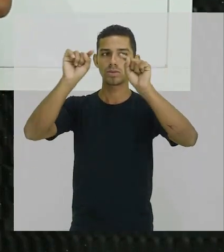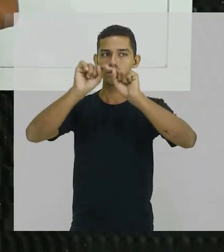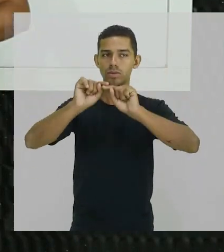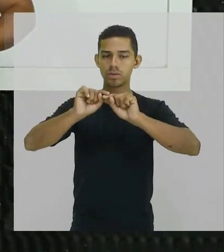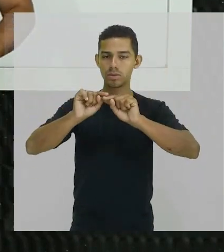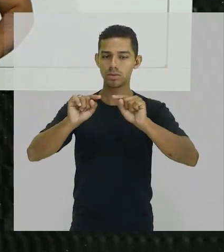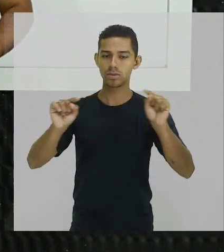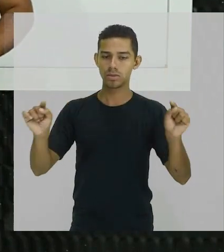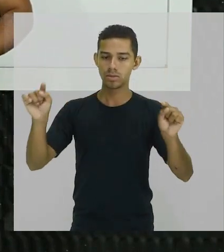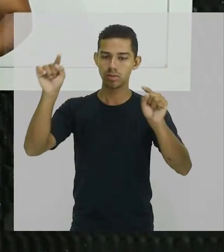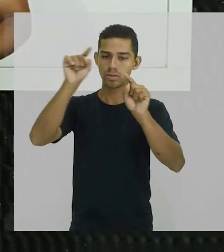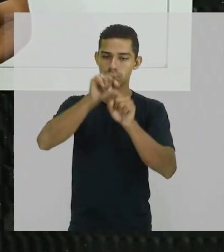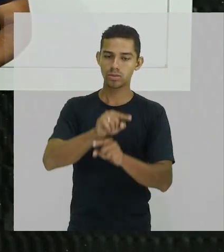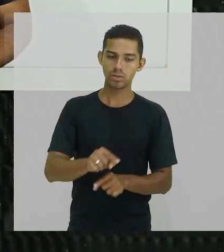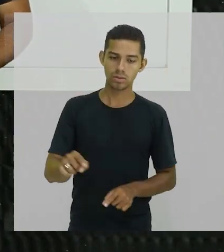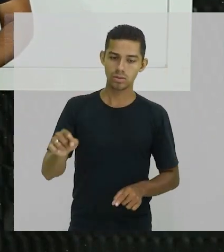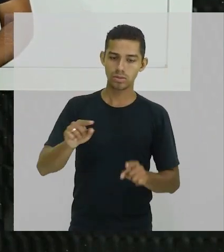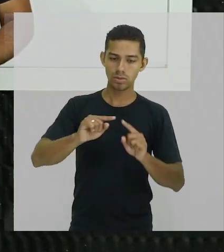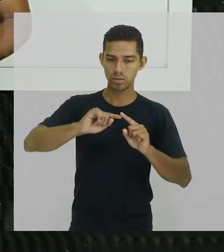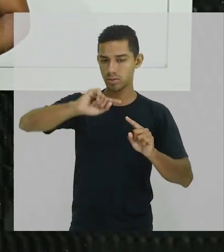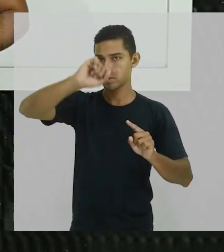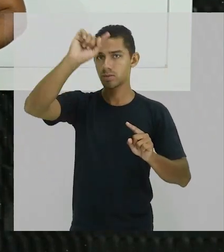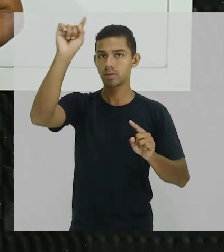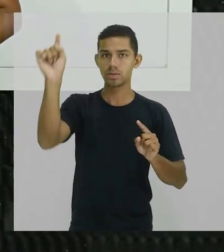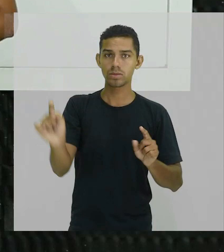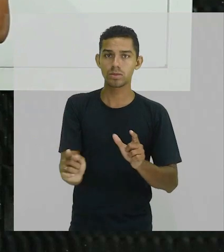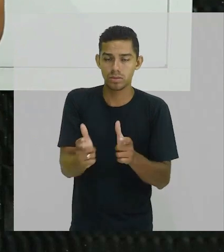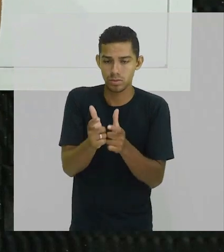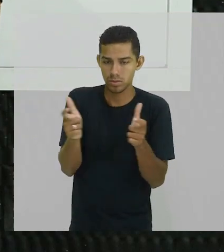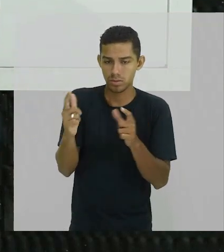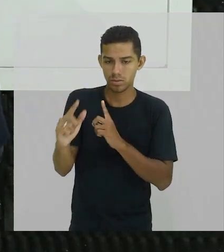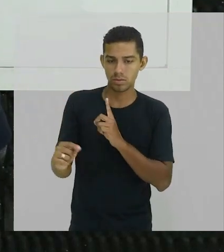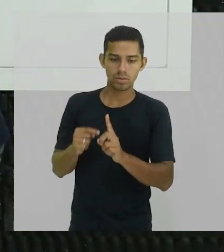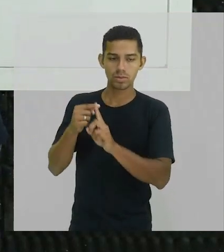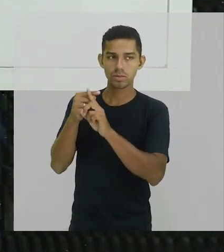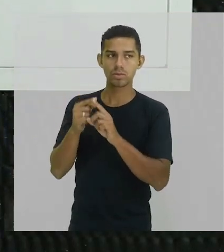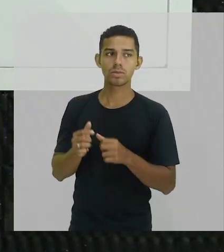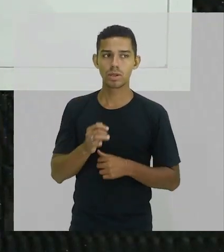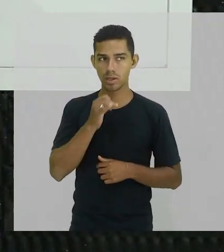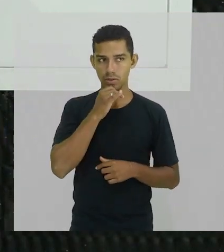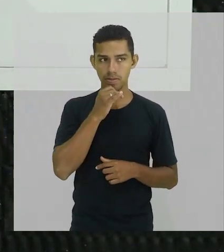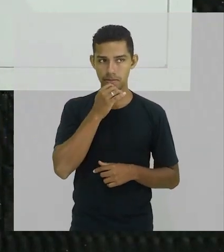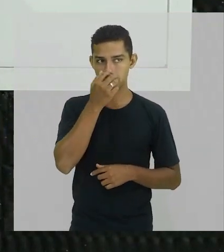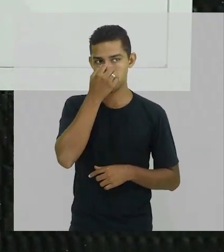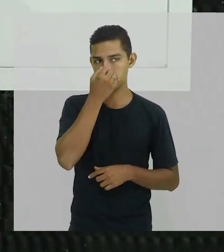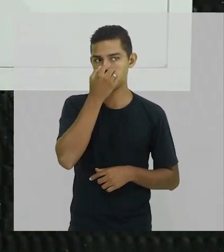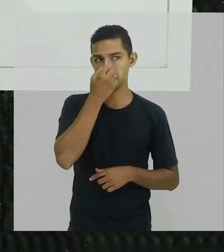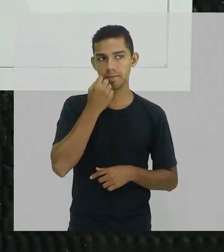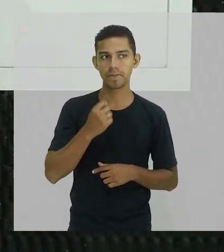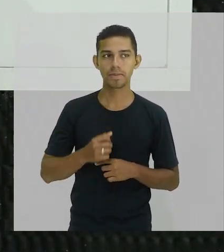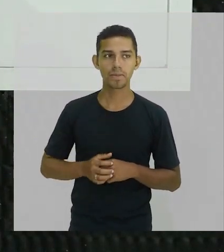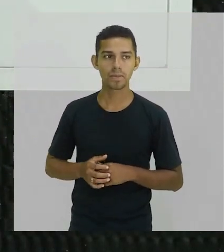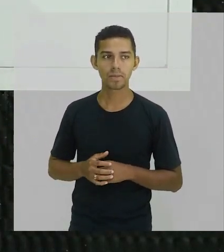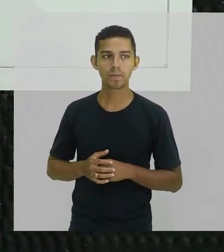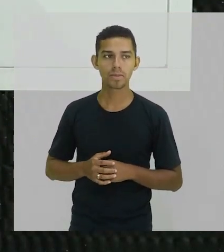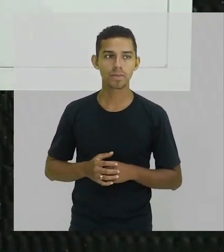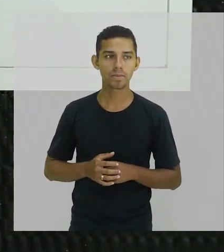se somam e vão formar uma onda maior. Tá ok? Então, por exemplo, eu tenho uma onda,